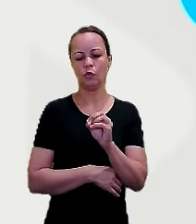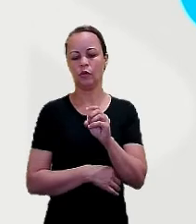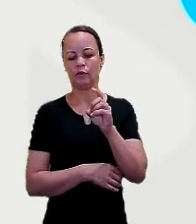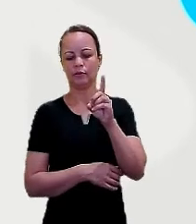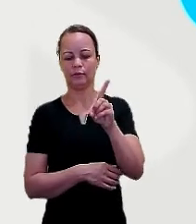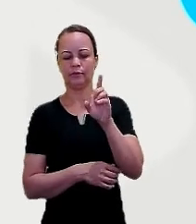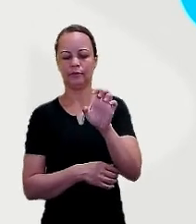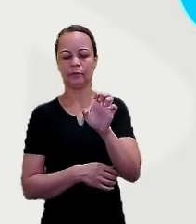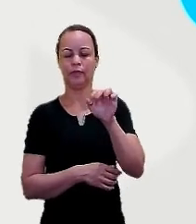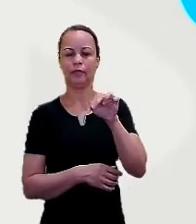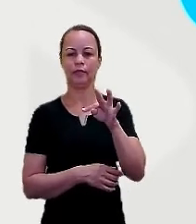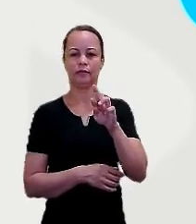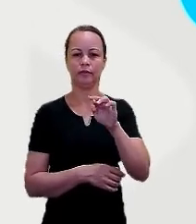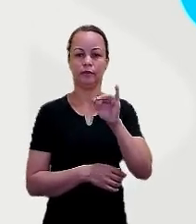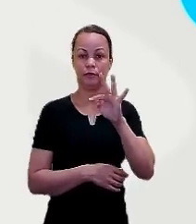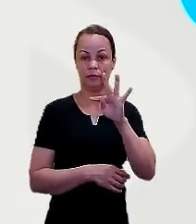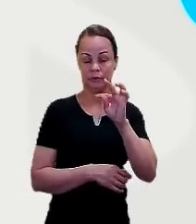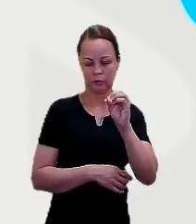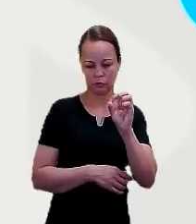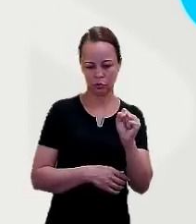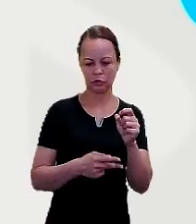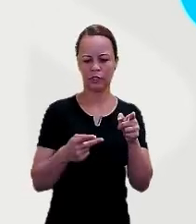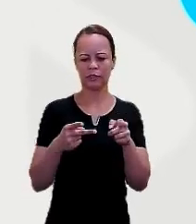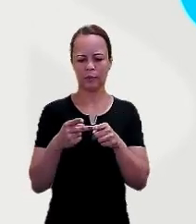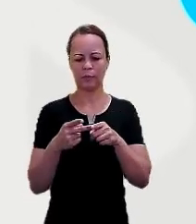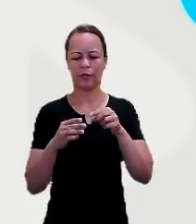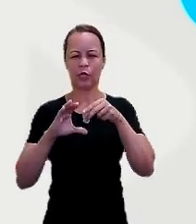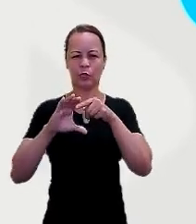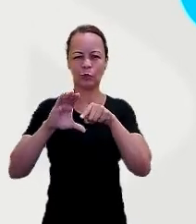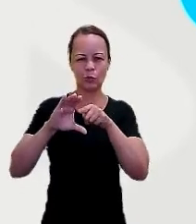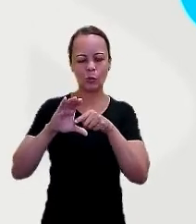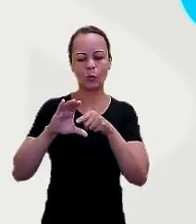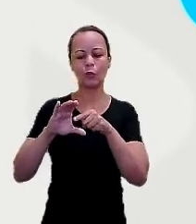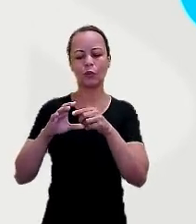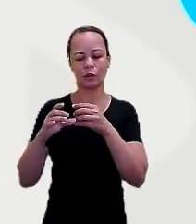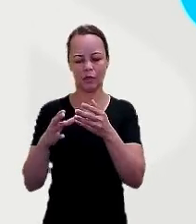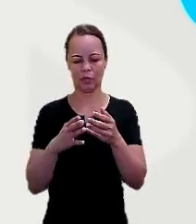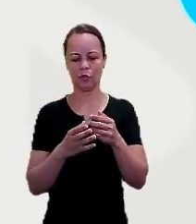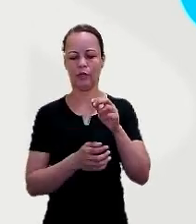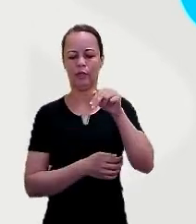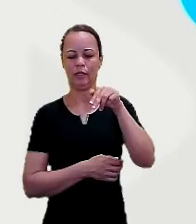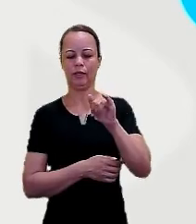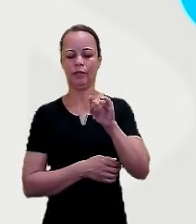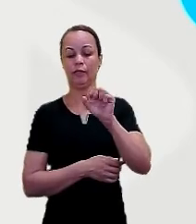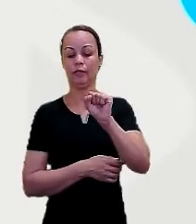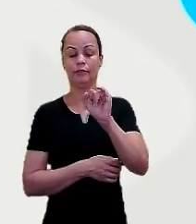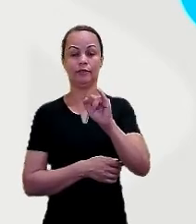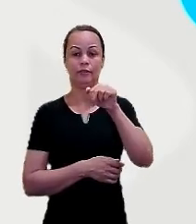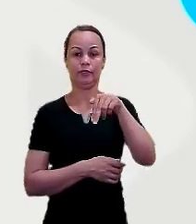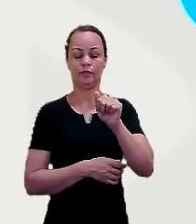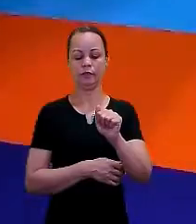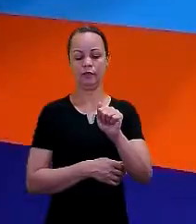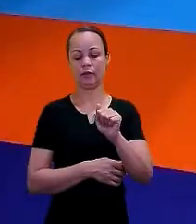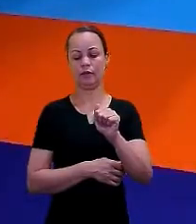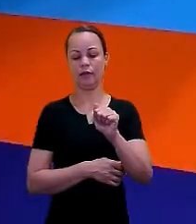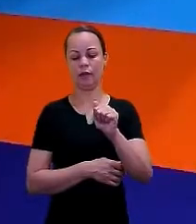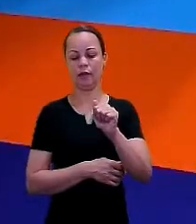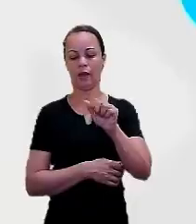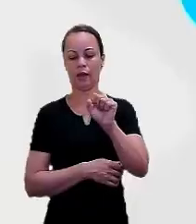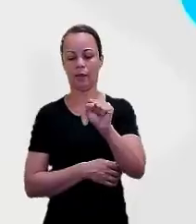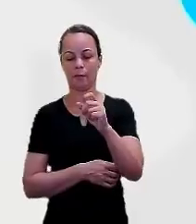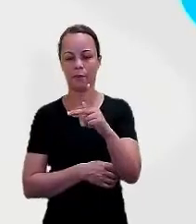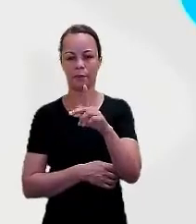toda essa circuitaria aí, gente, ela tem uma relevância singular. Então, pensou em dor, pensa logo nos noceptores,